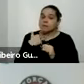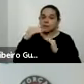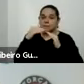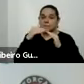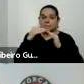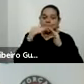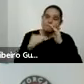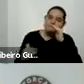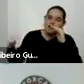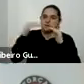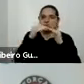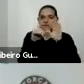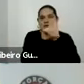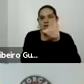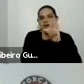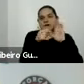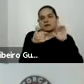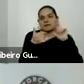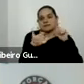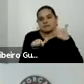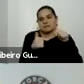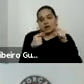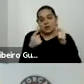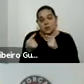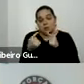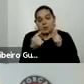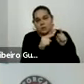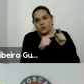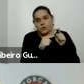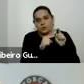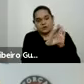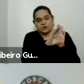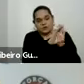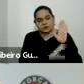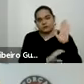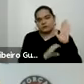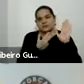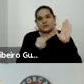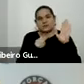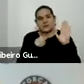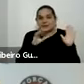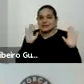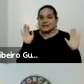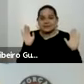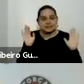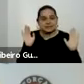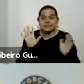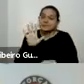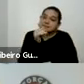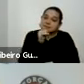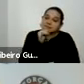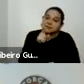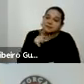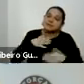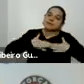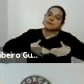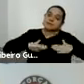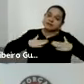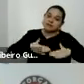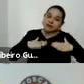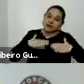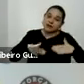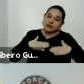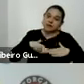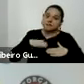legislação trabalhista que vá contra o que está na Constituição, como, por exemplo, o descanso no